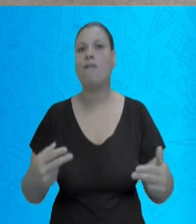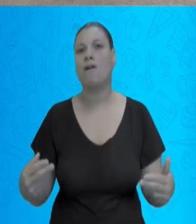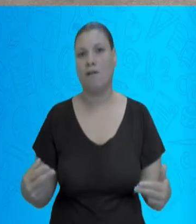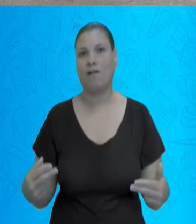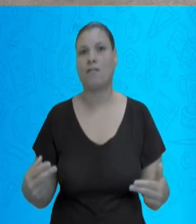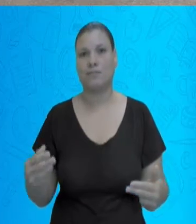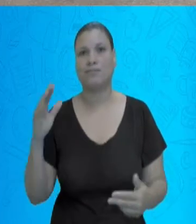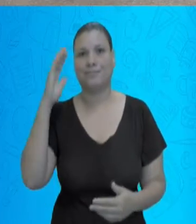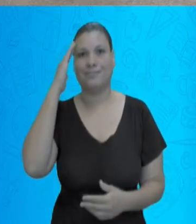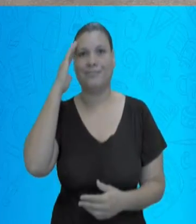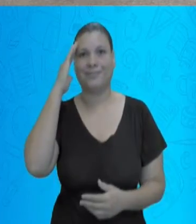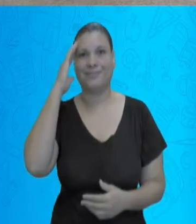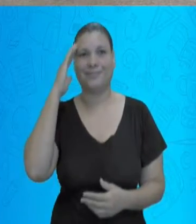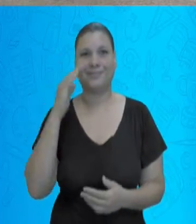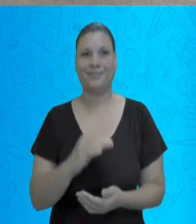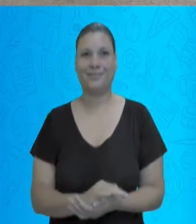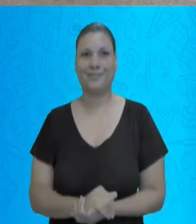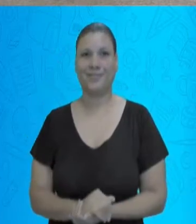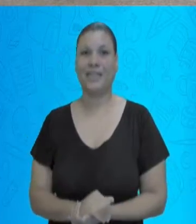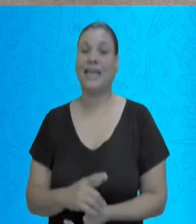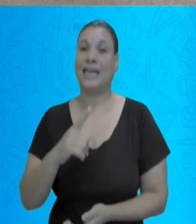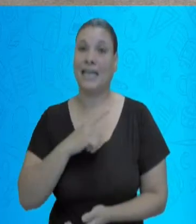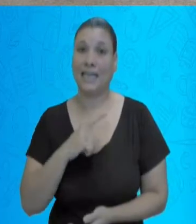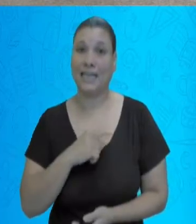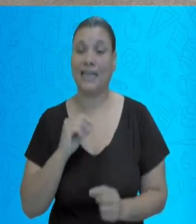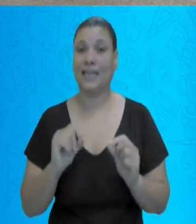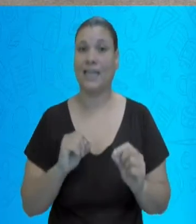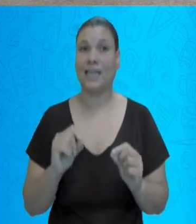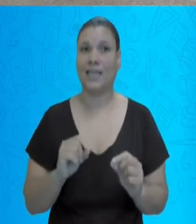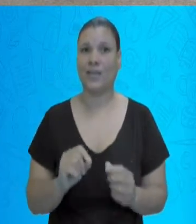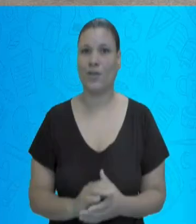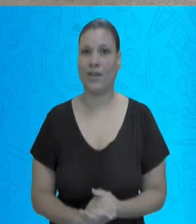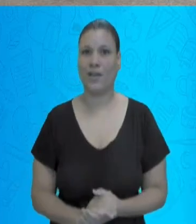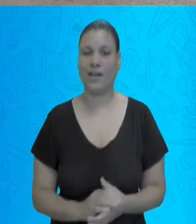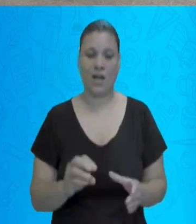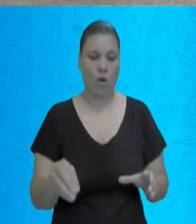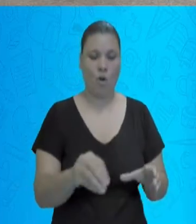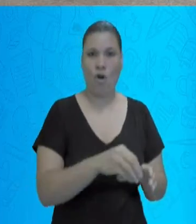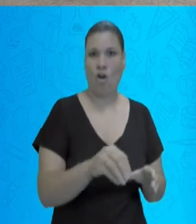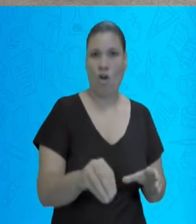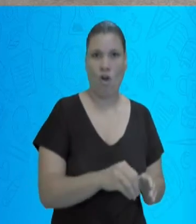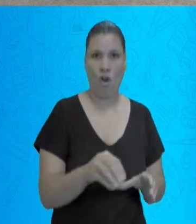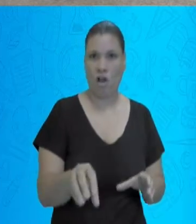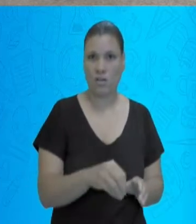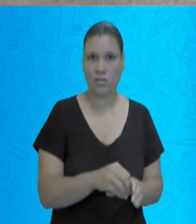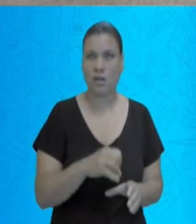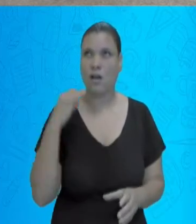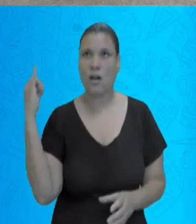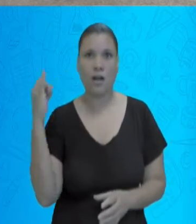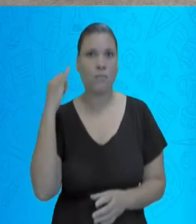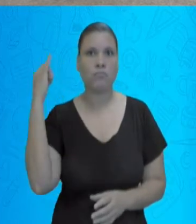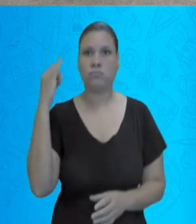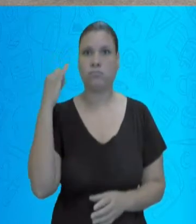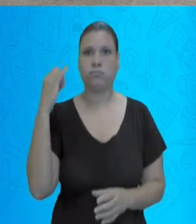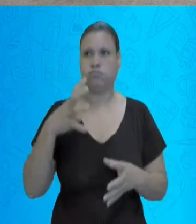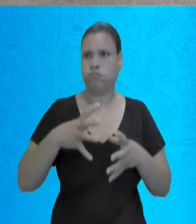falar dele, tá? E o acervo, olha lá, a coleção dele também é muito rica.